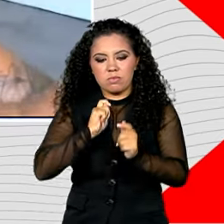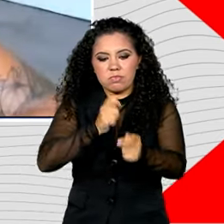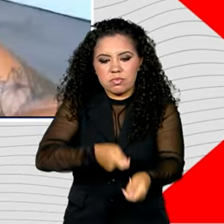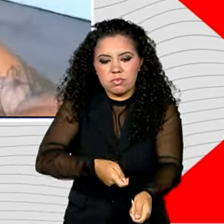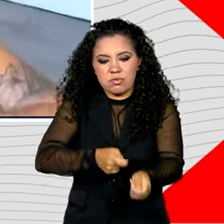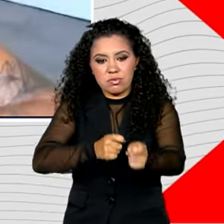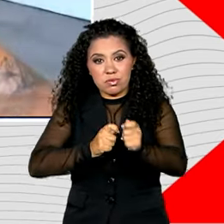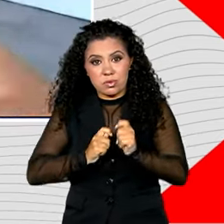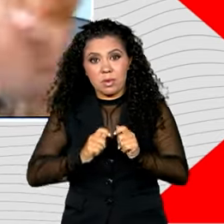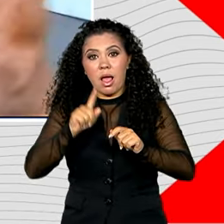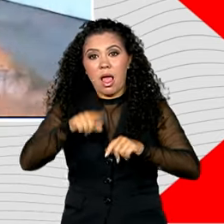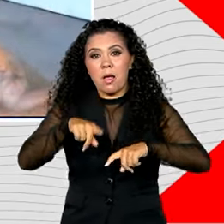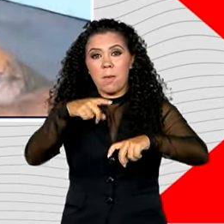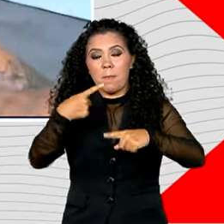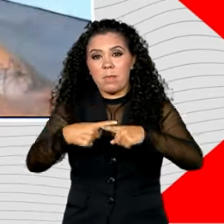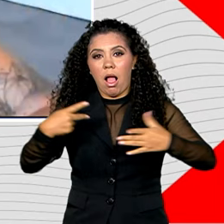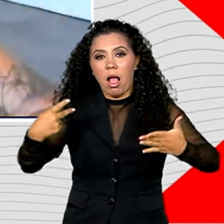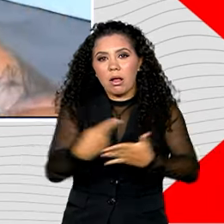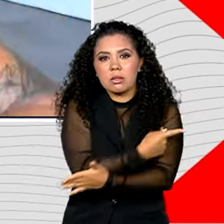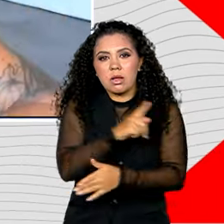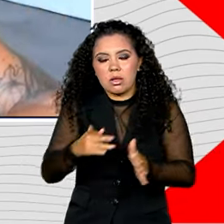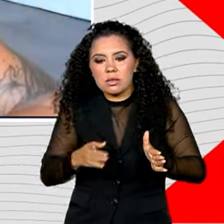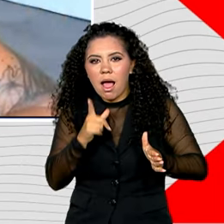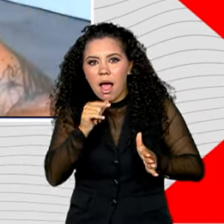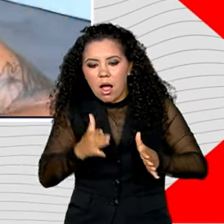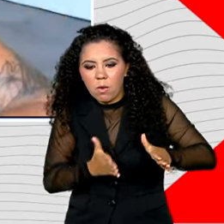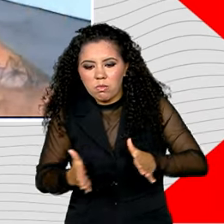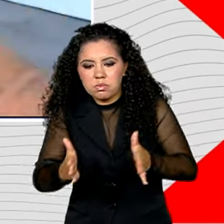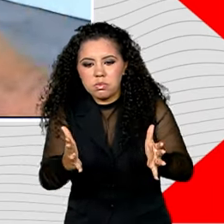e na cheia. Claro que piora em momentos como